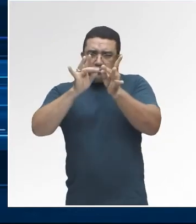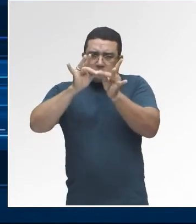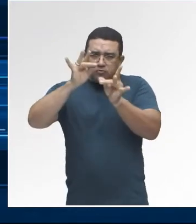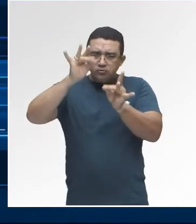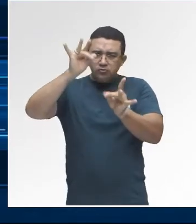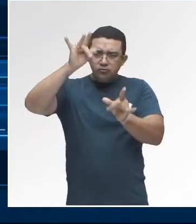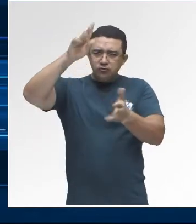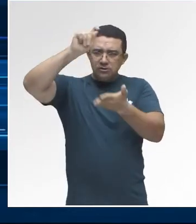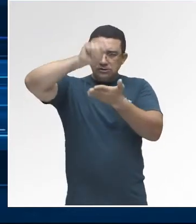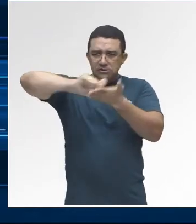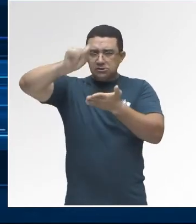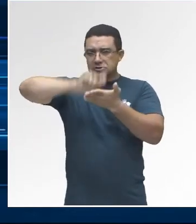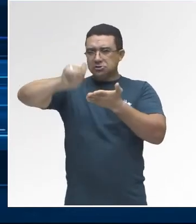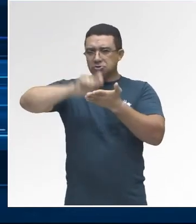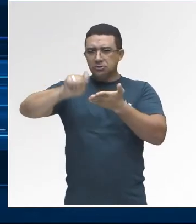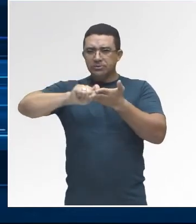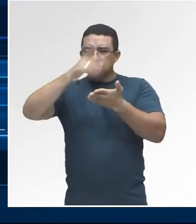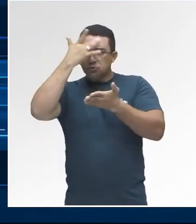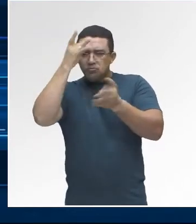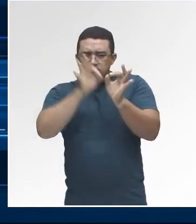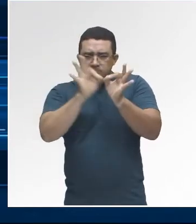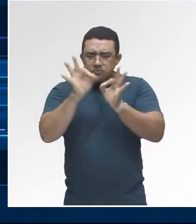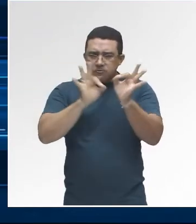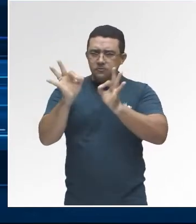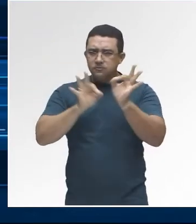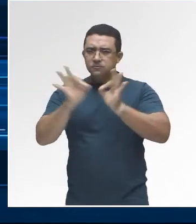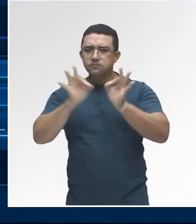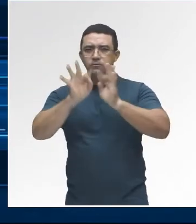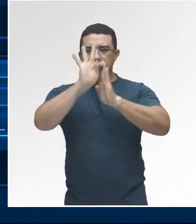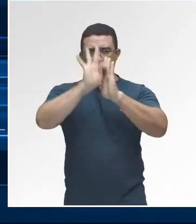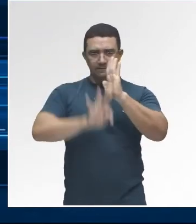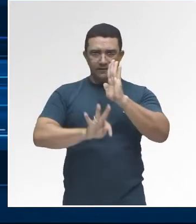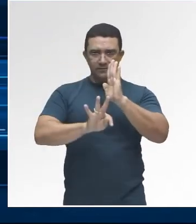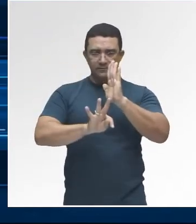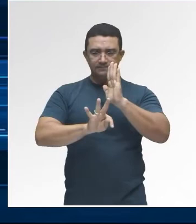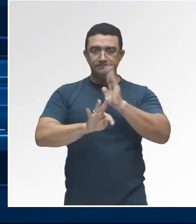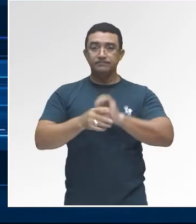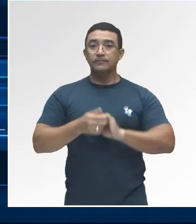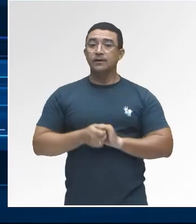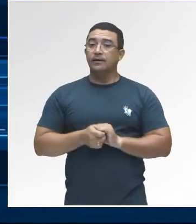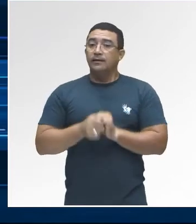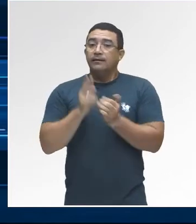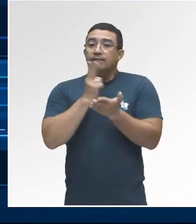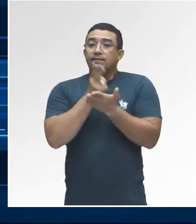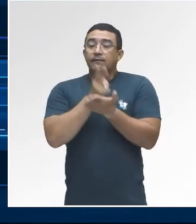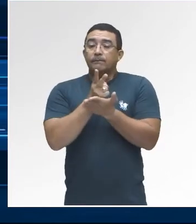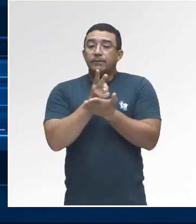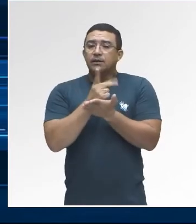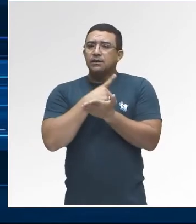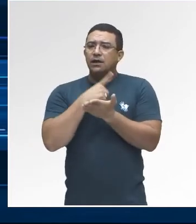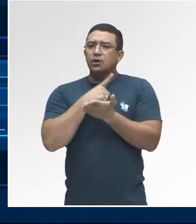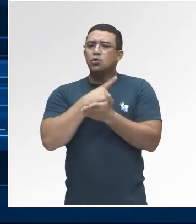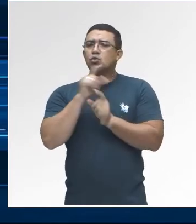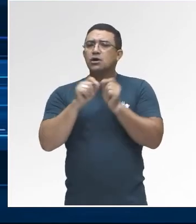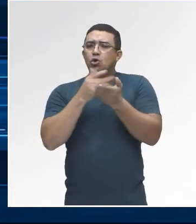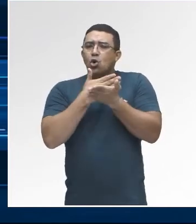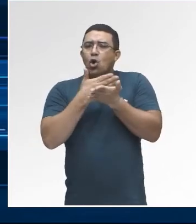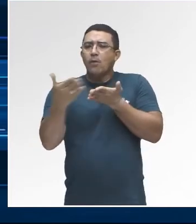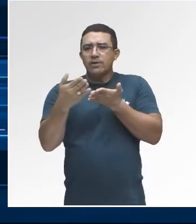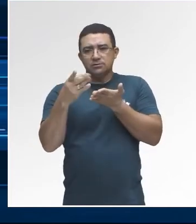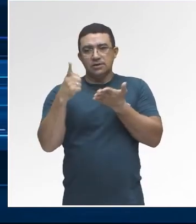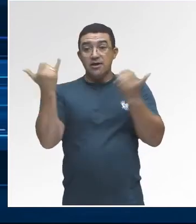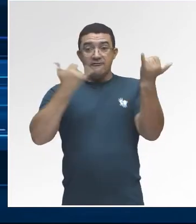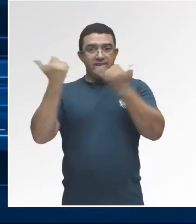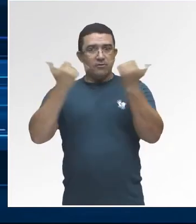a pessoa tem um cuidado de escrever aquele texto, ela tem sempre uma informação bem clara logo no